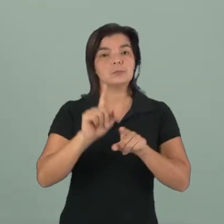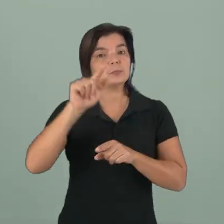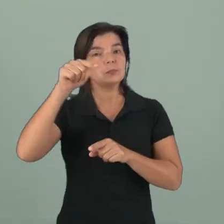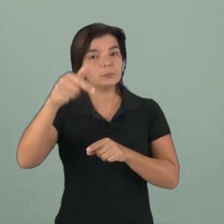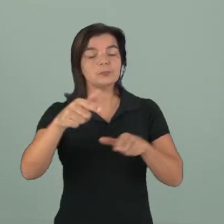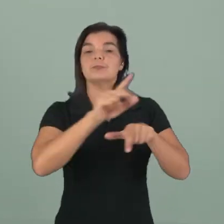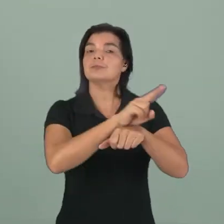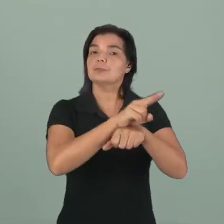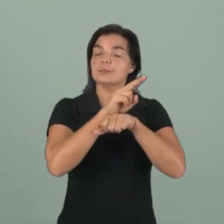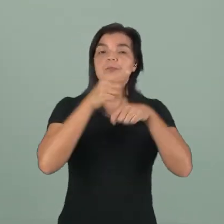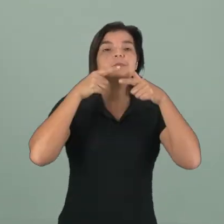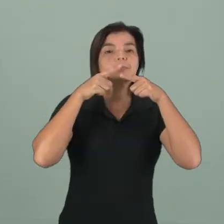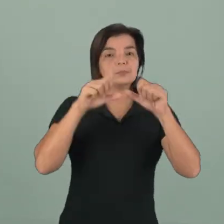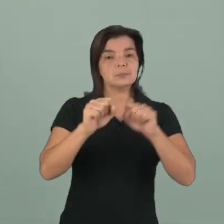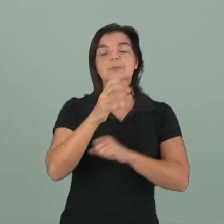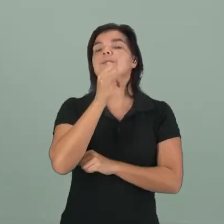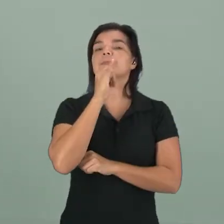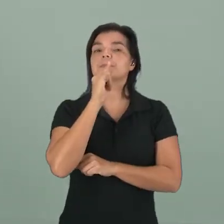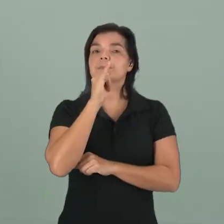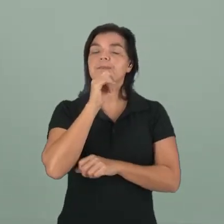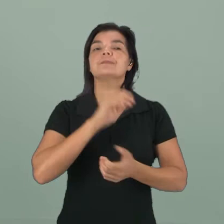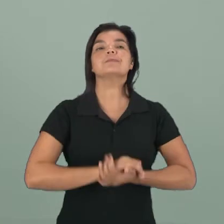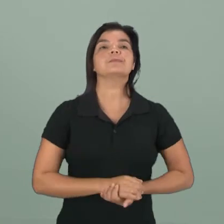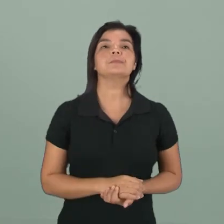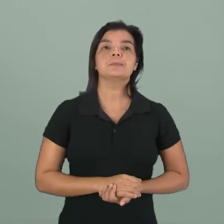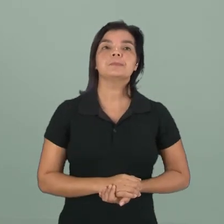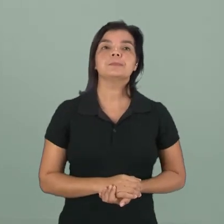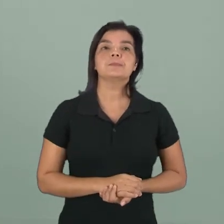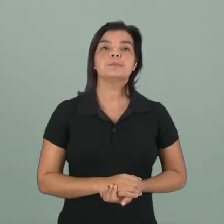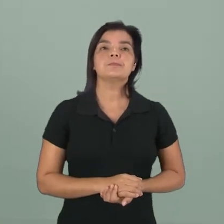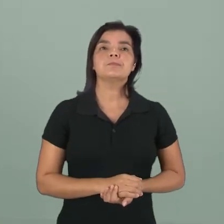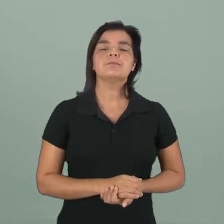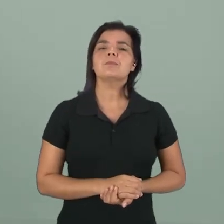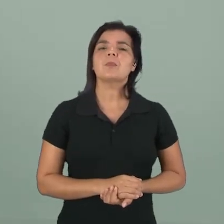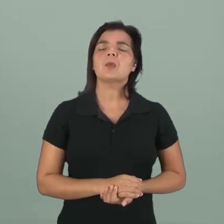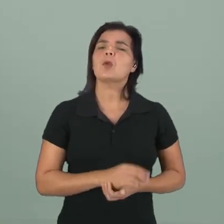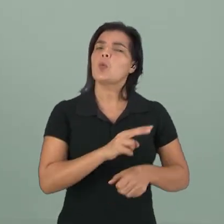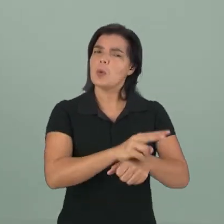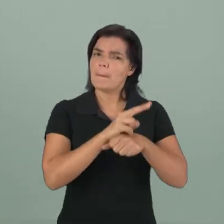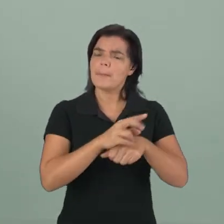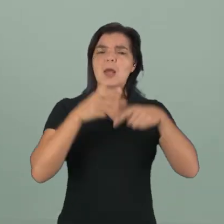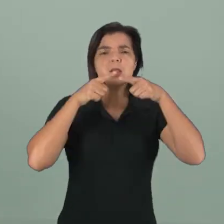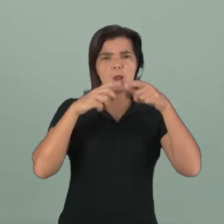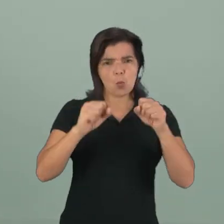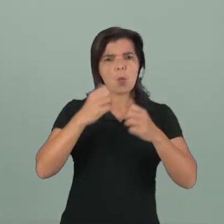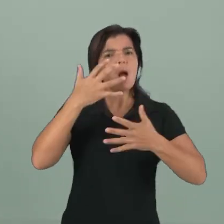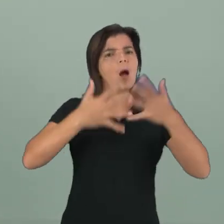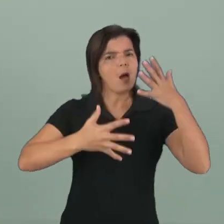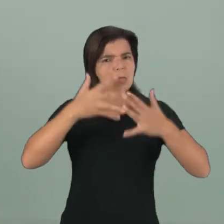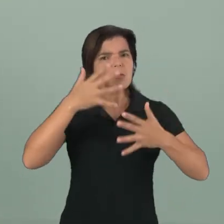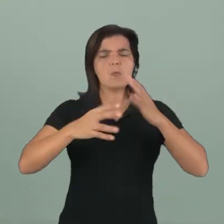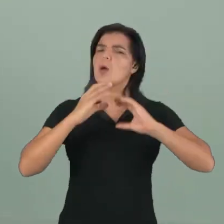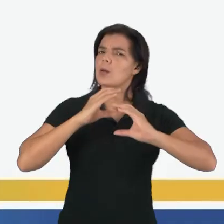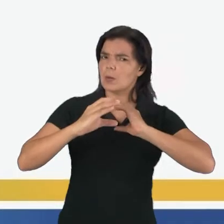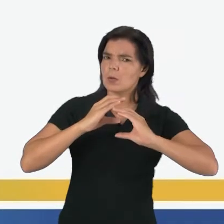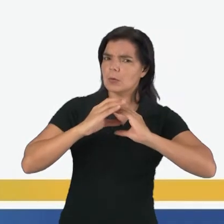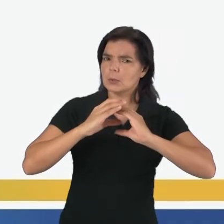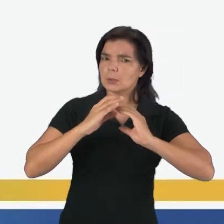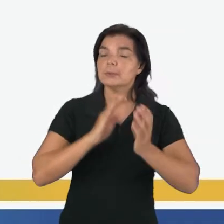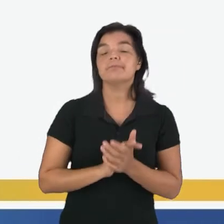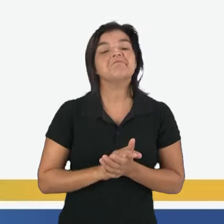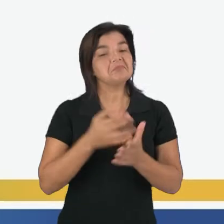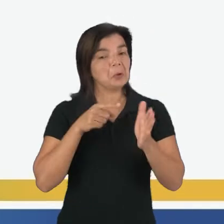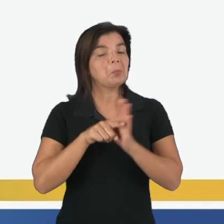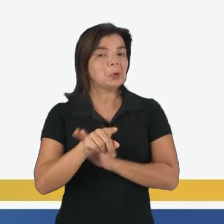outro idioma. Todos exemplos de estrangeirismo. O estrangeirismo atrapalha na comunicação? Uma